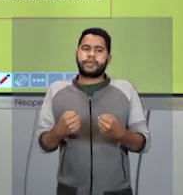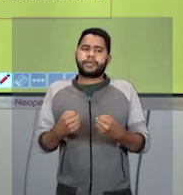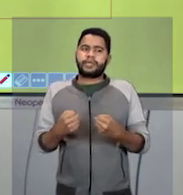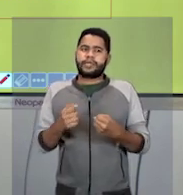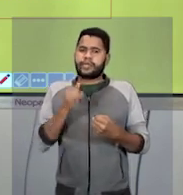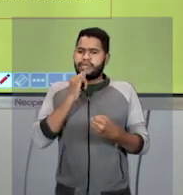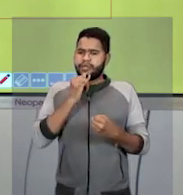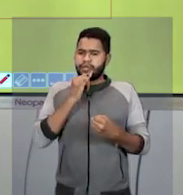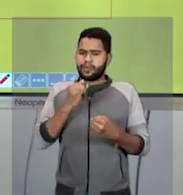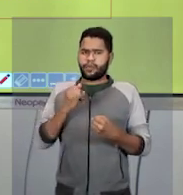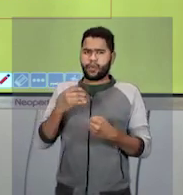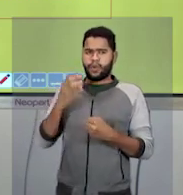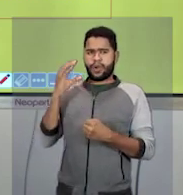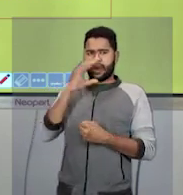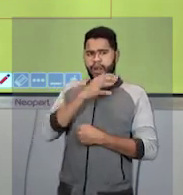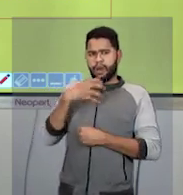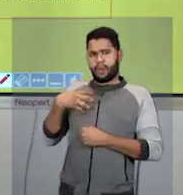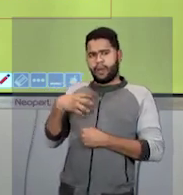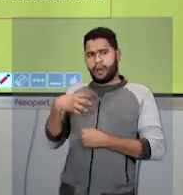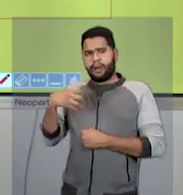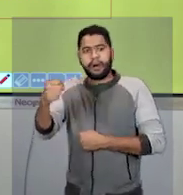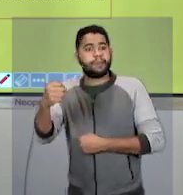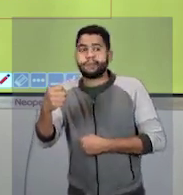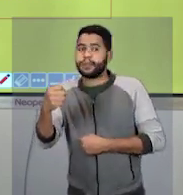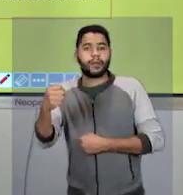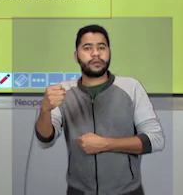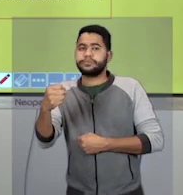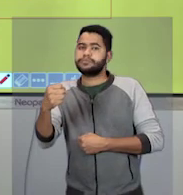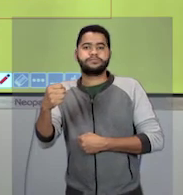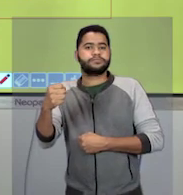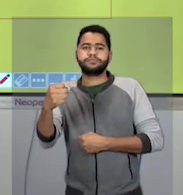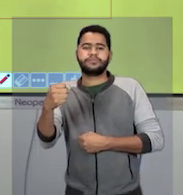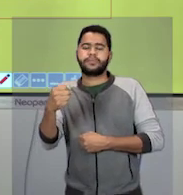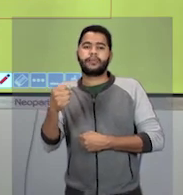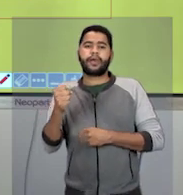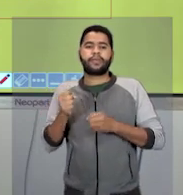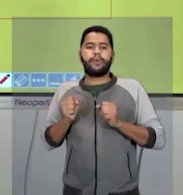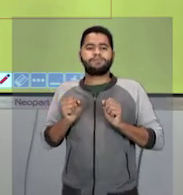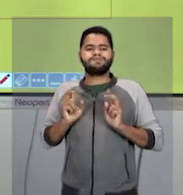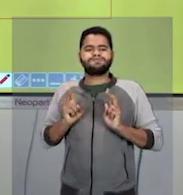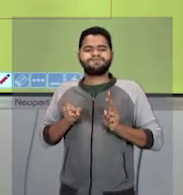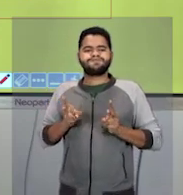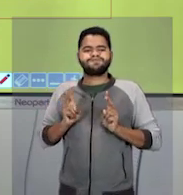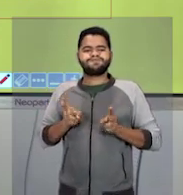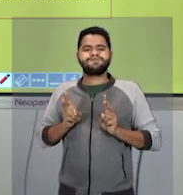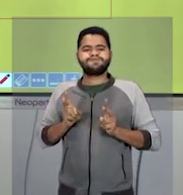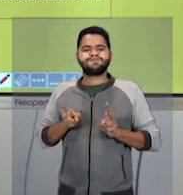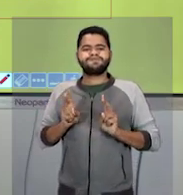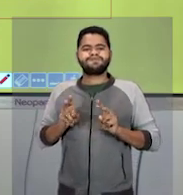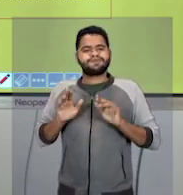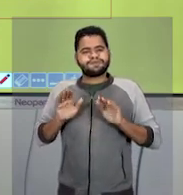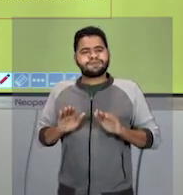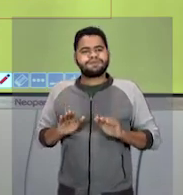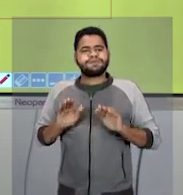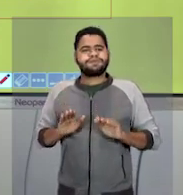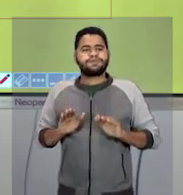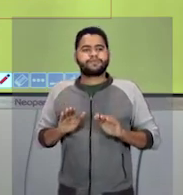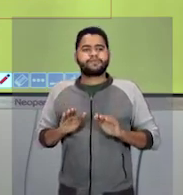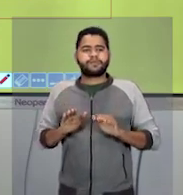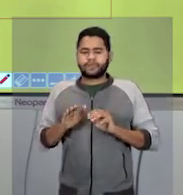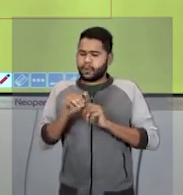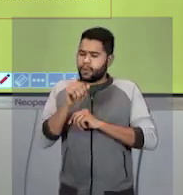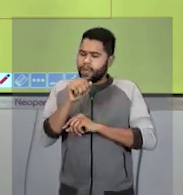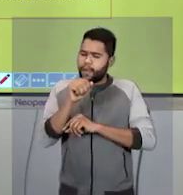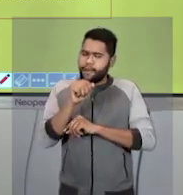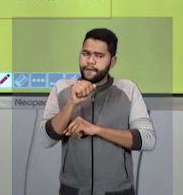impedir que nós consigamos doar a energia térmica que nós temos para o ambiente. E ele, então, tem